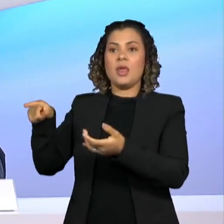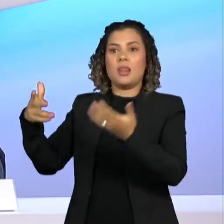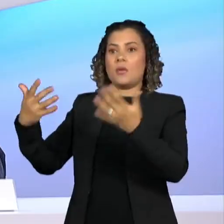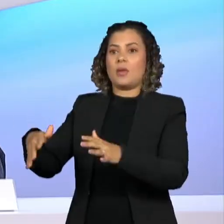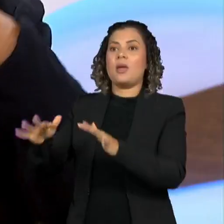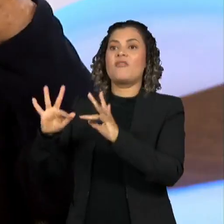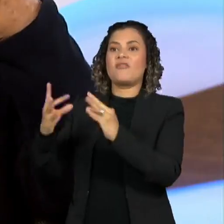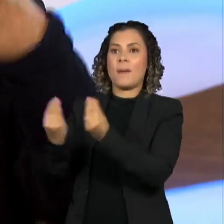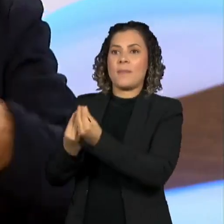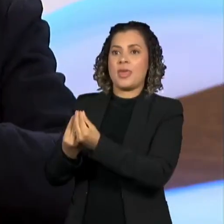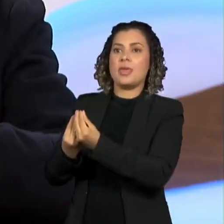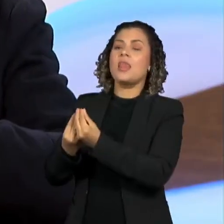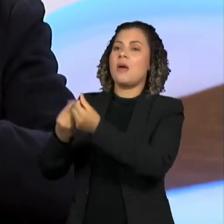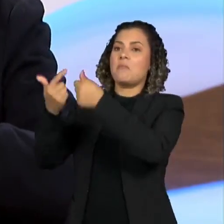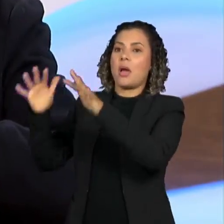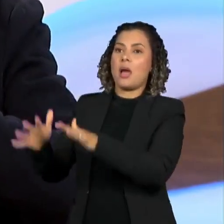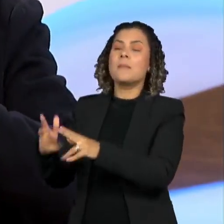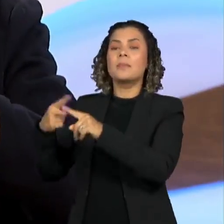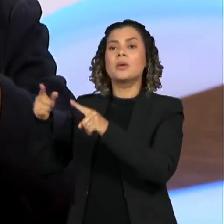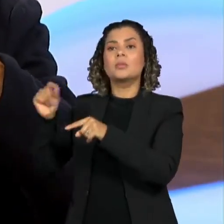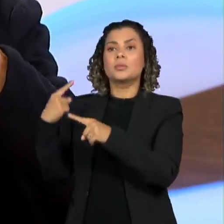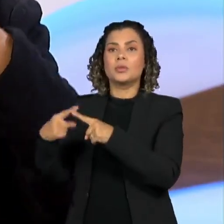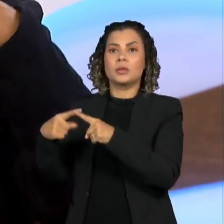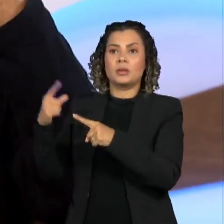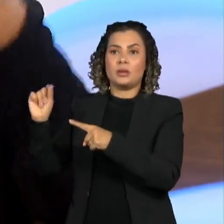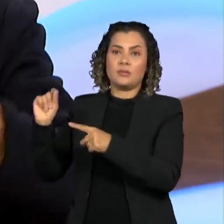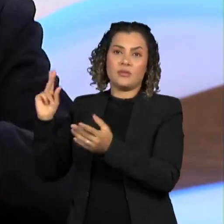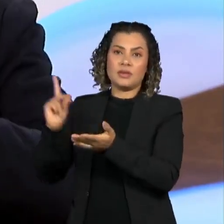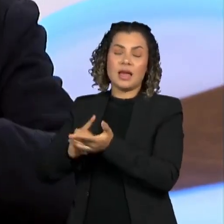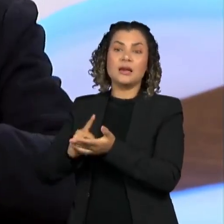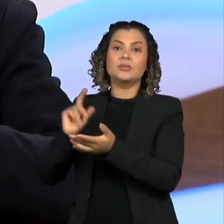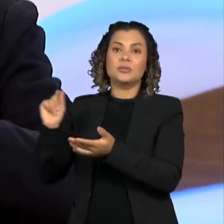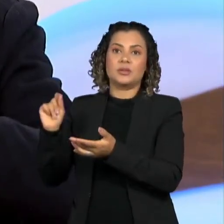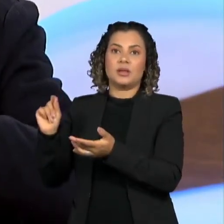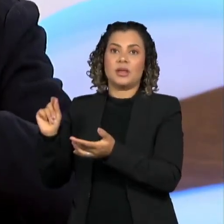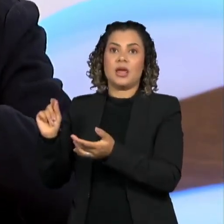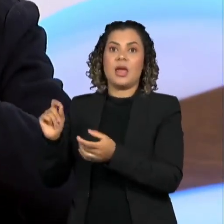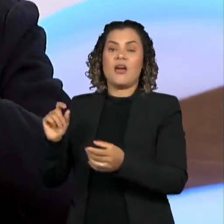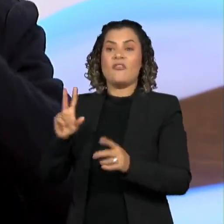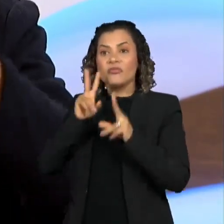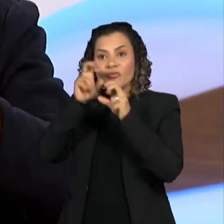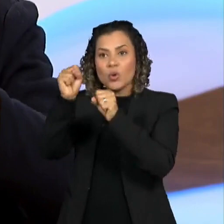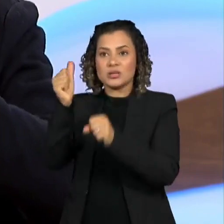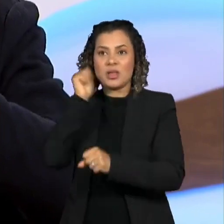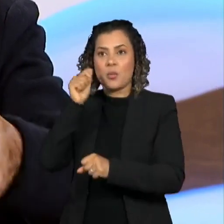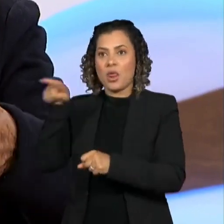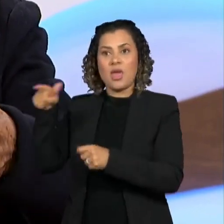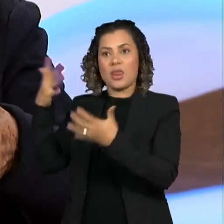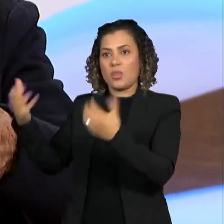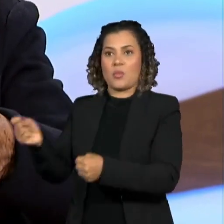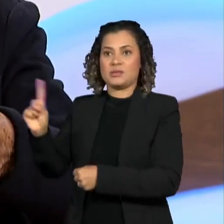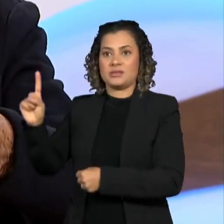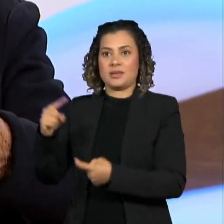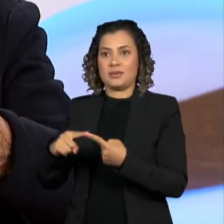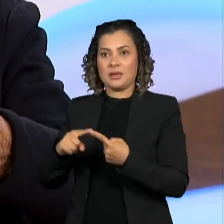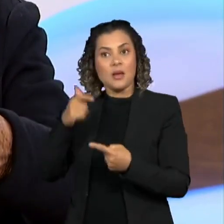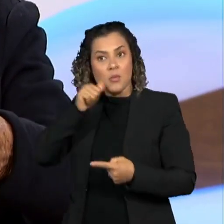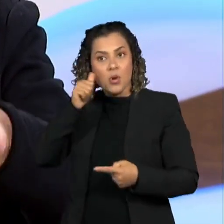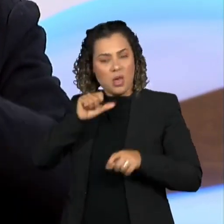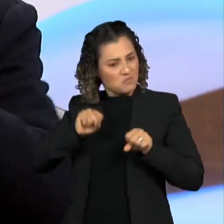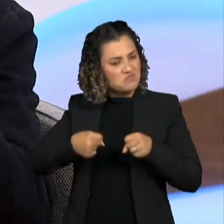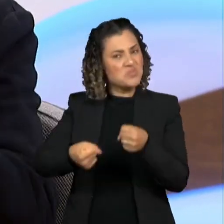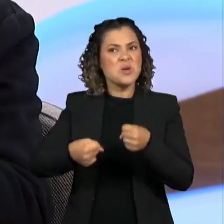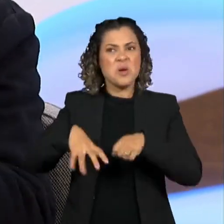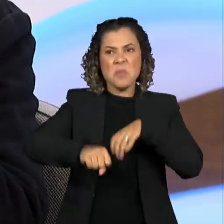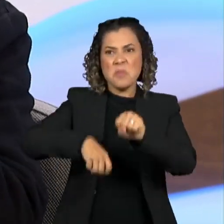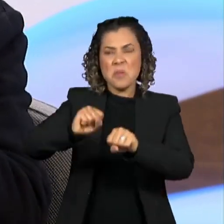ascensão das mulheres a força das mulheres eu acho que o ameaça muito mais do que a sanção do próprio socialismo